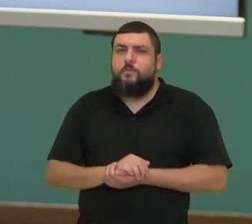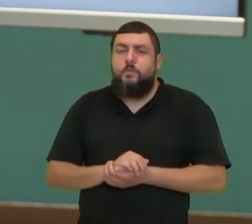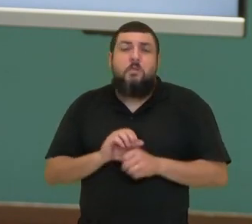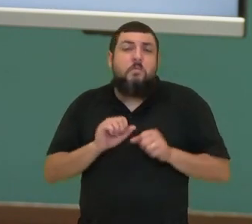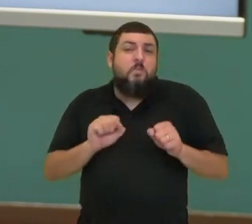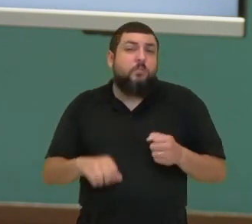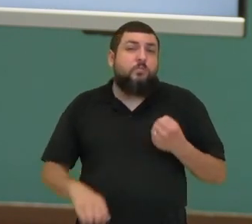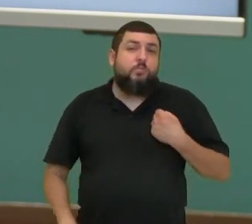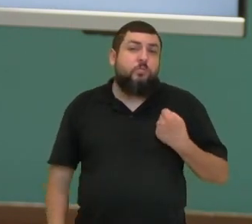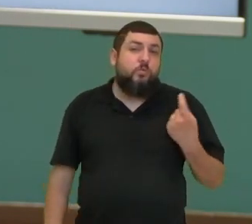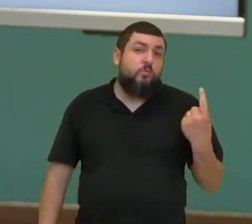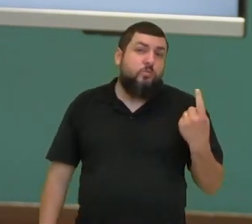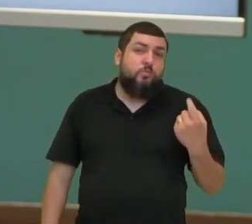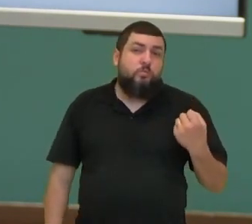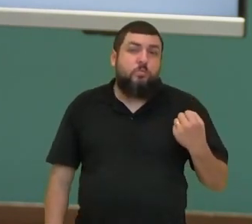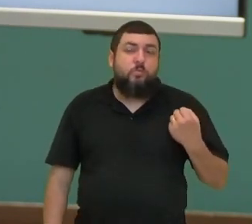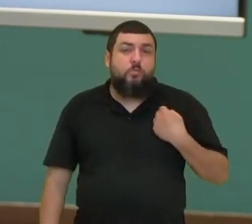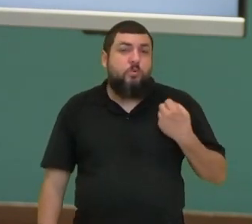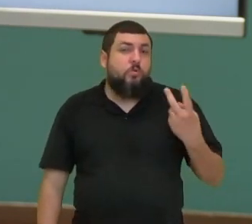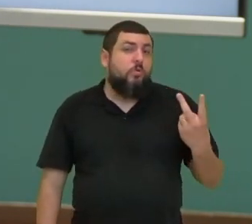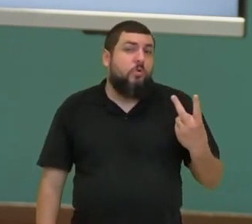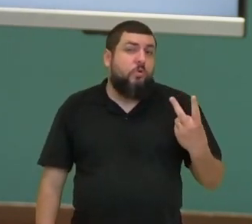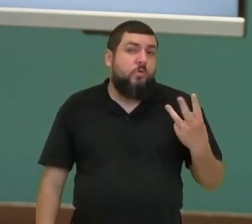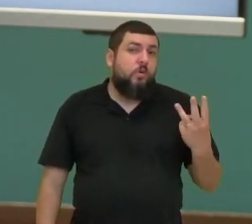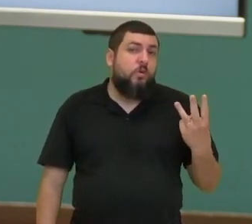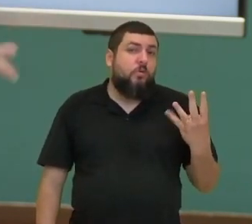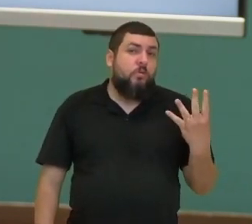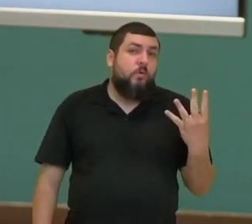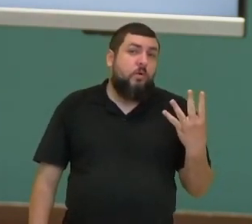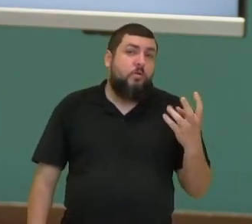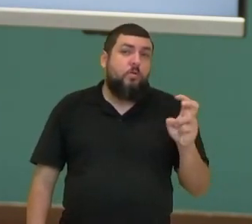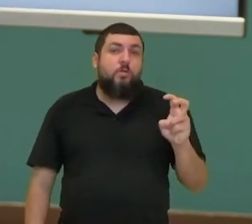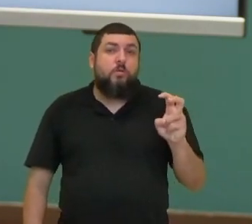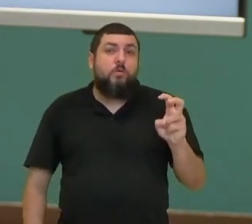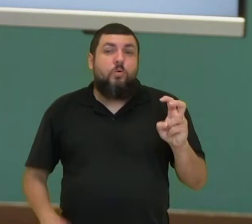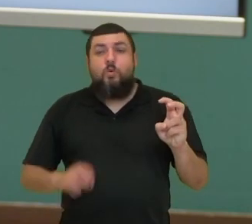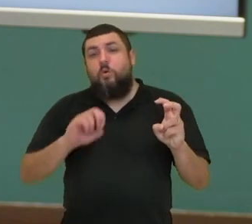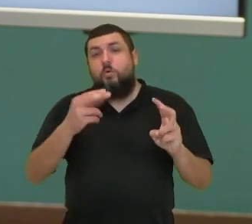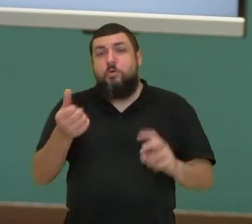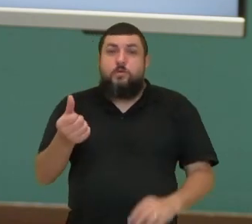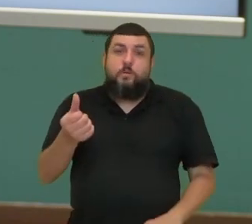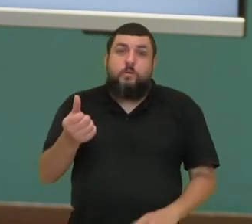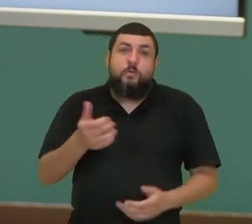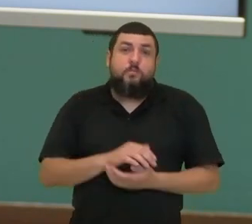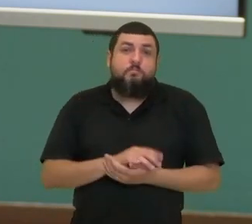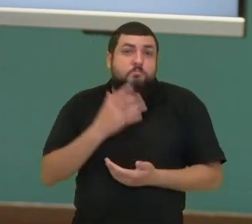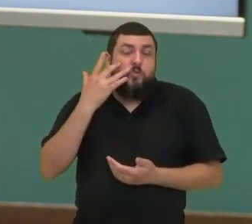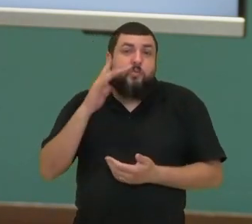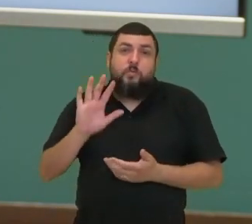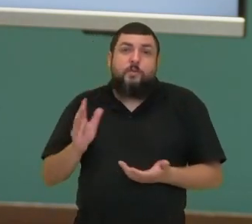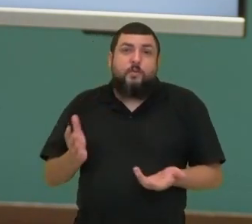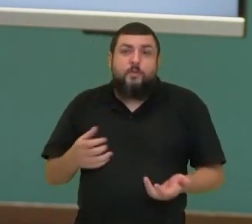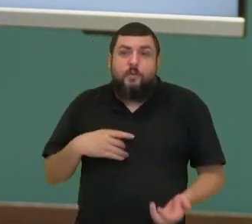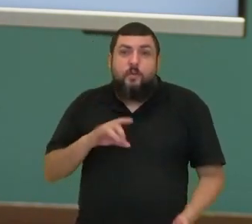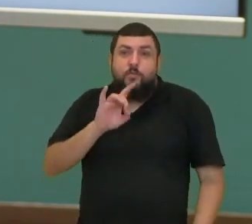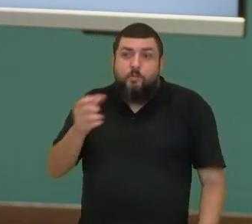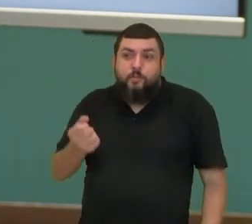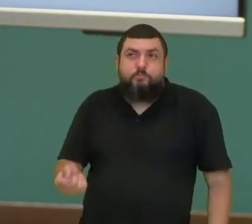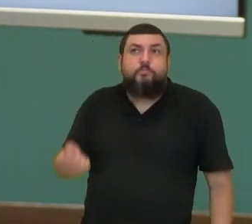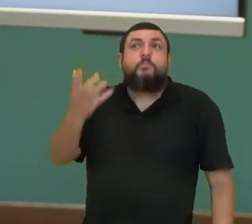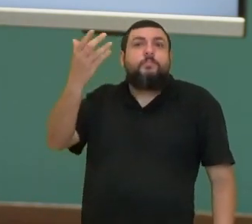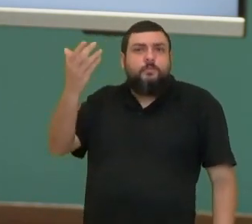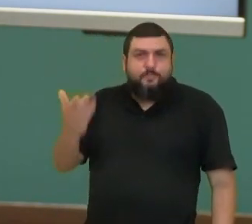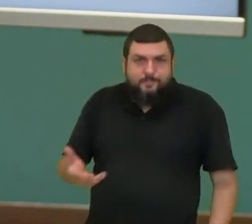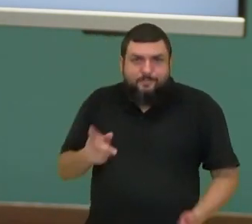face 1, 2, 3, 4, 5 ou 6, não sei, só jogando para saber, não é